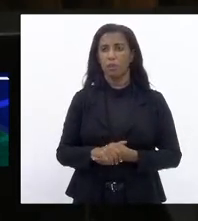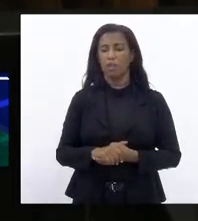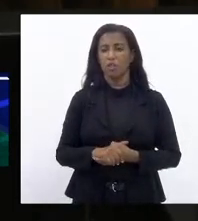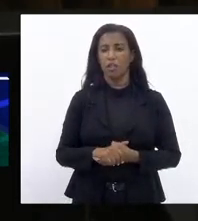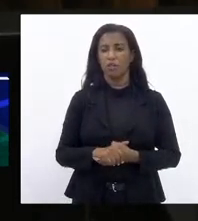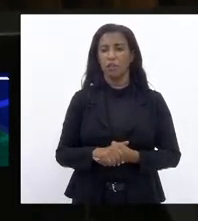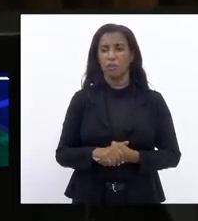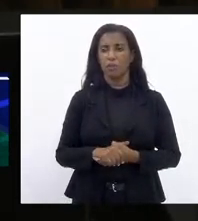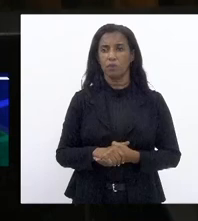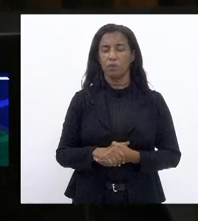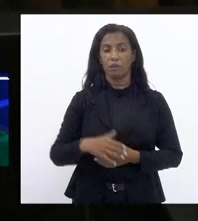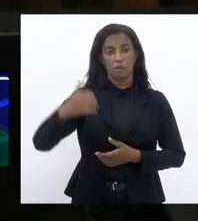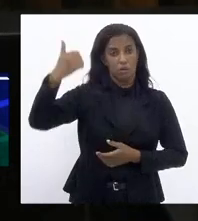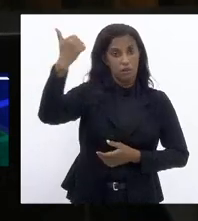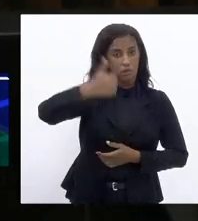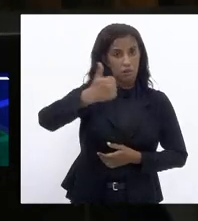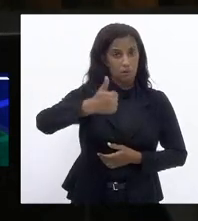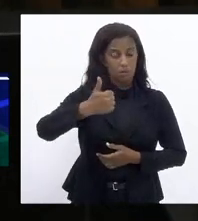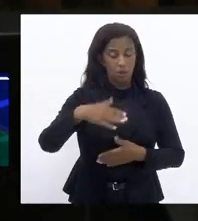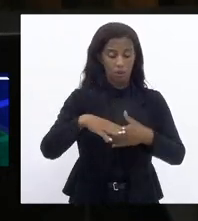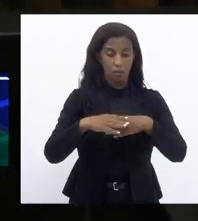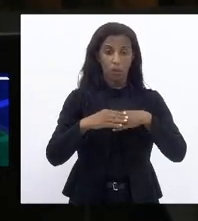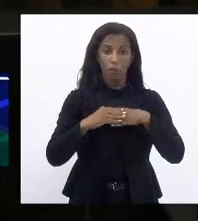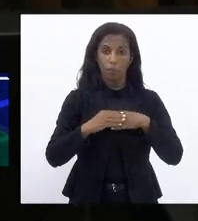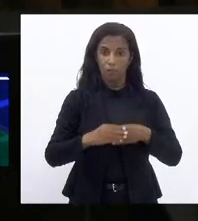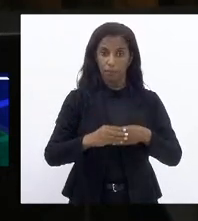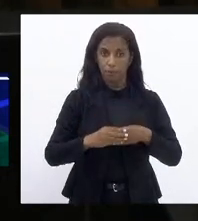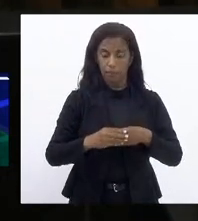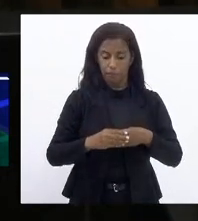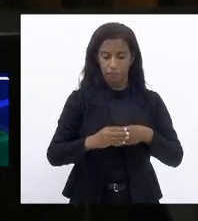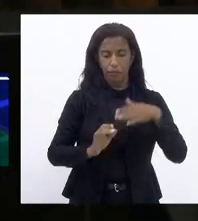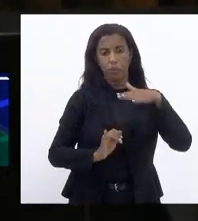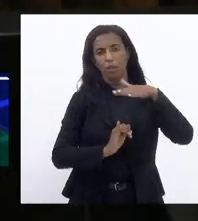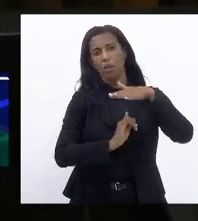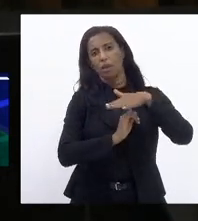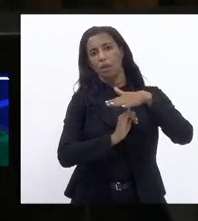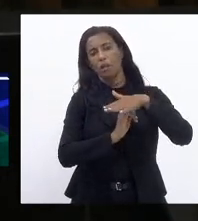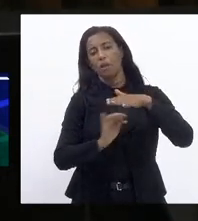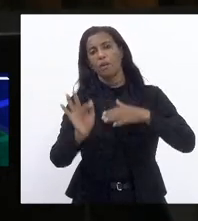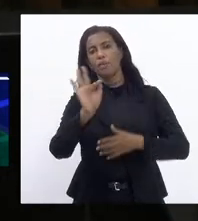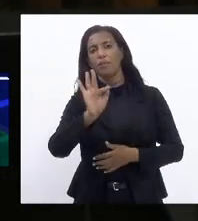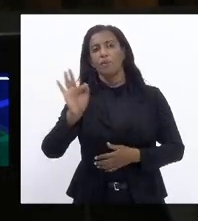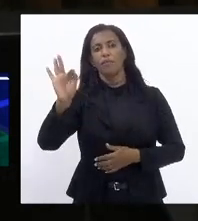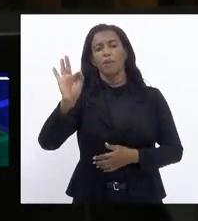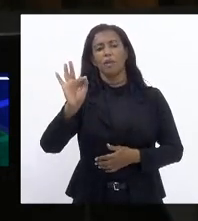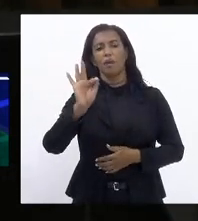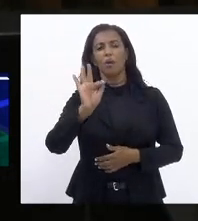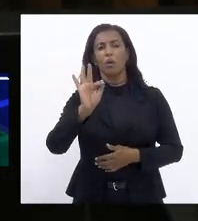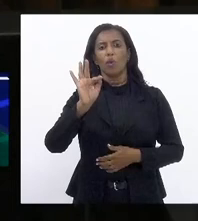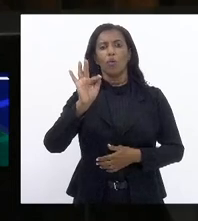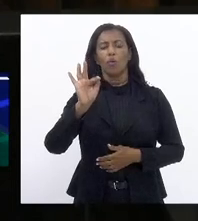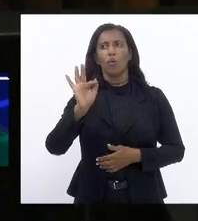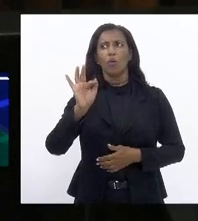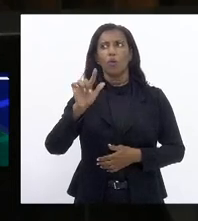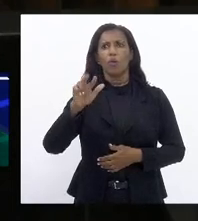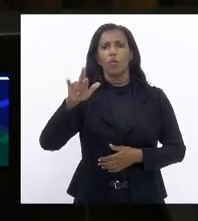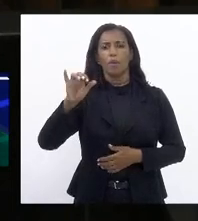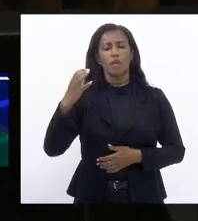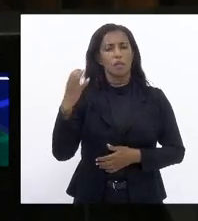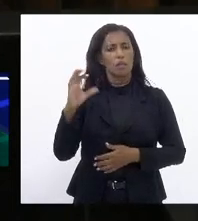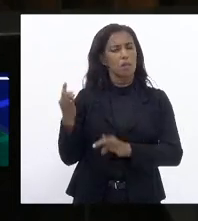fazer aqui no, na tribuna. A primeira, para cumprimentar o Instituto Federal Fluminense de Educação, Ciência e